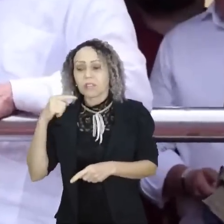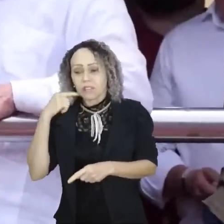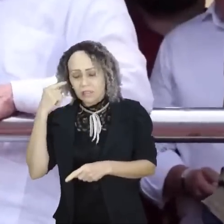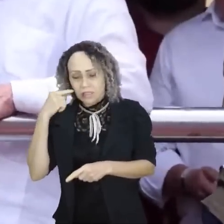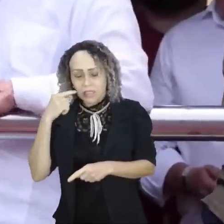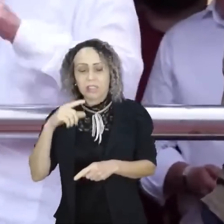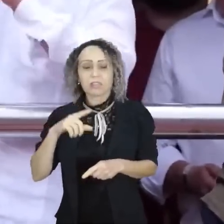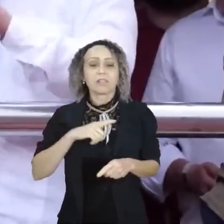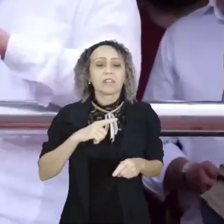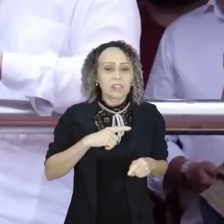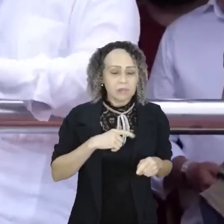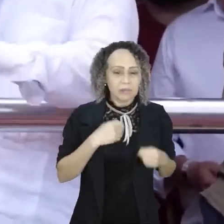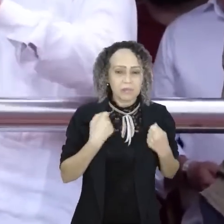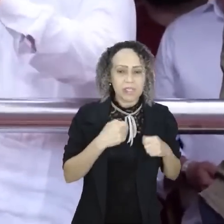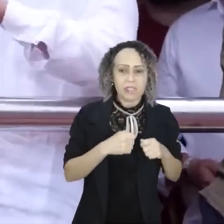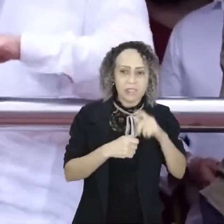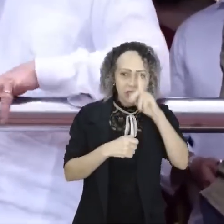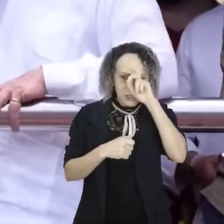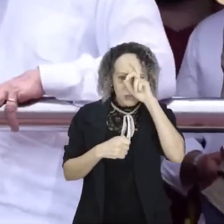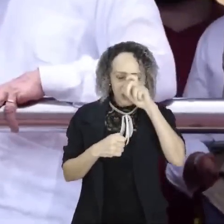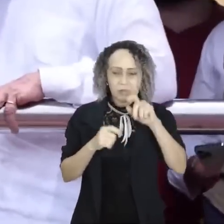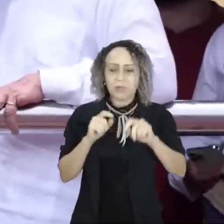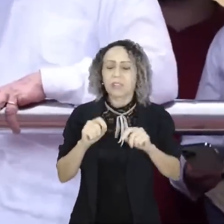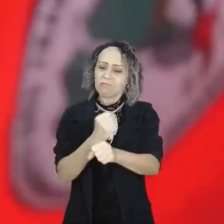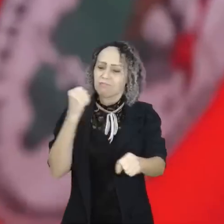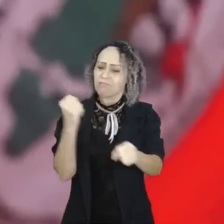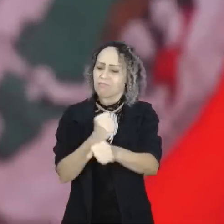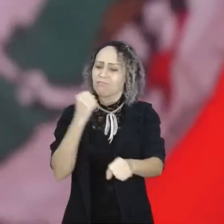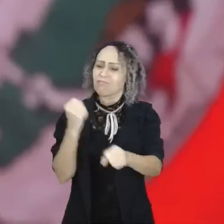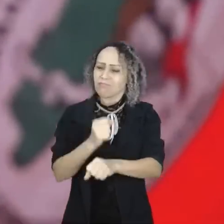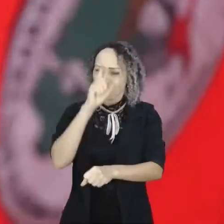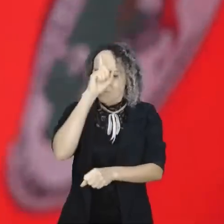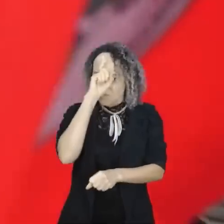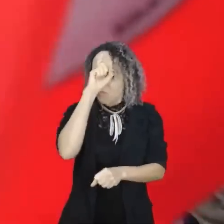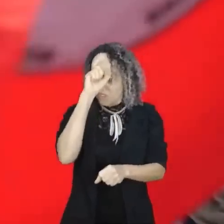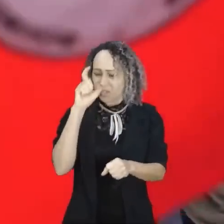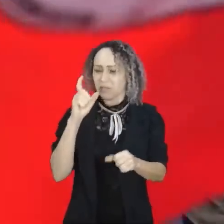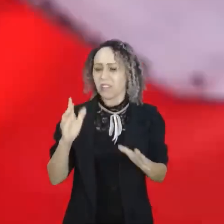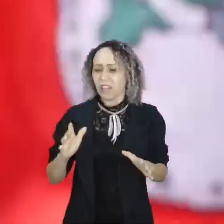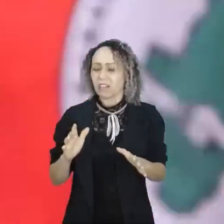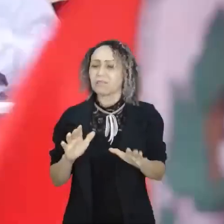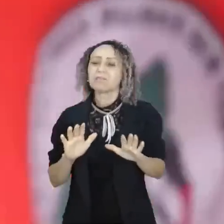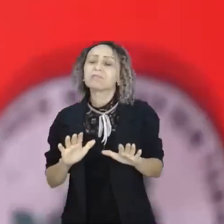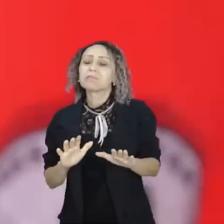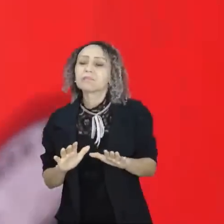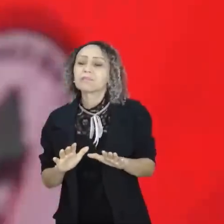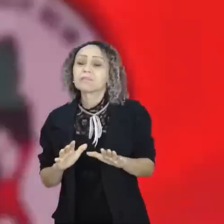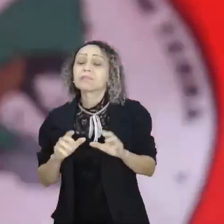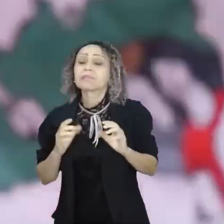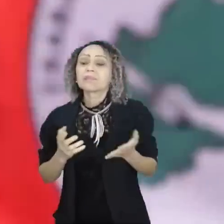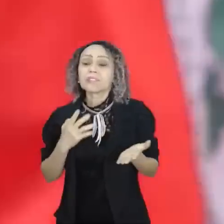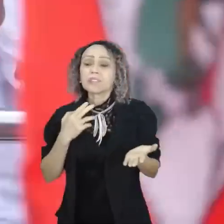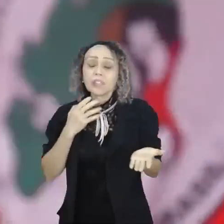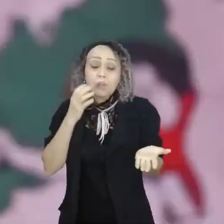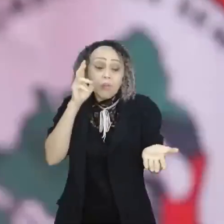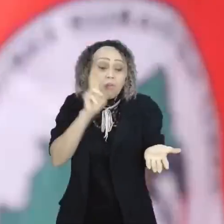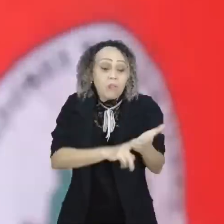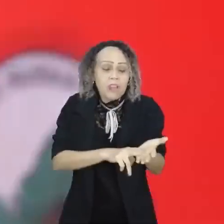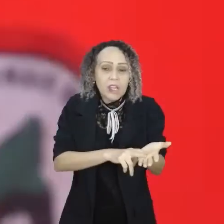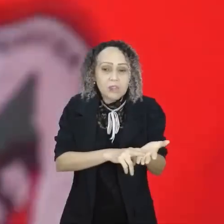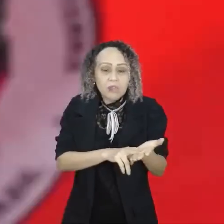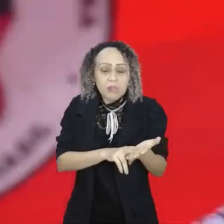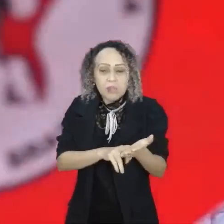muito tempo e que o problema não fez nada agora que eu quero assumir com o nosso